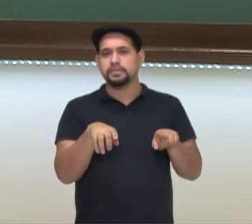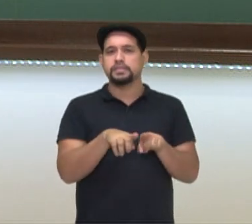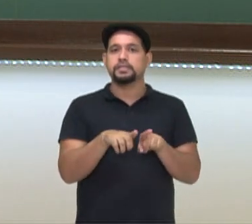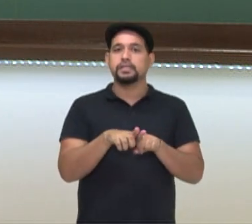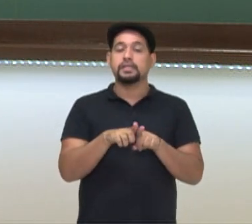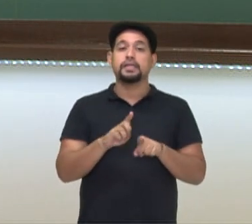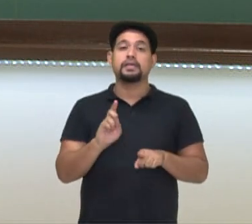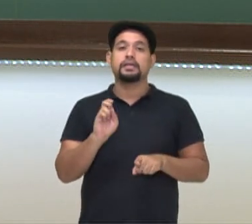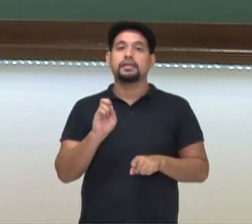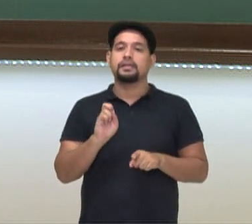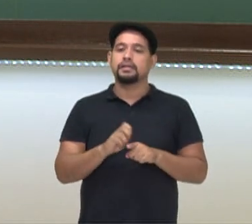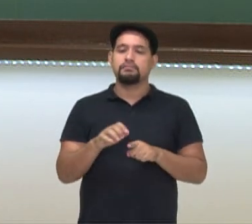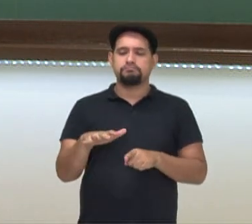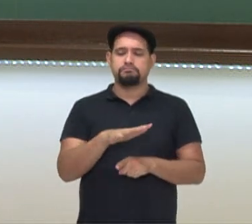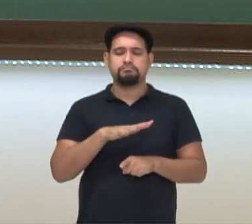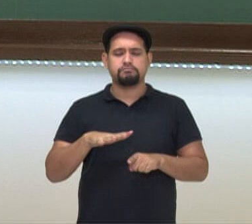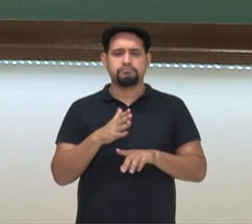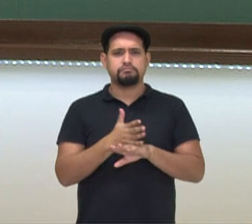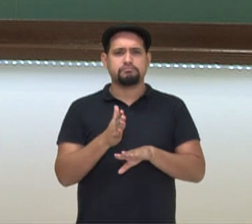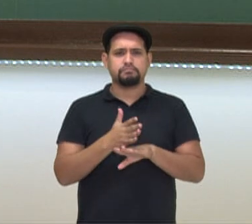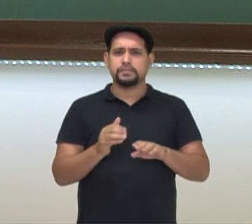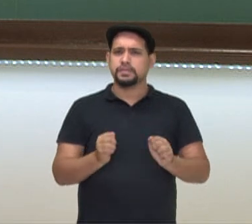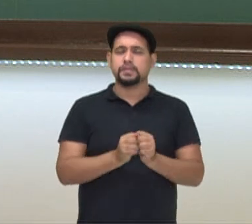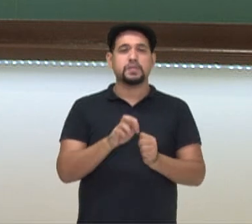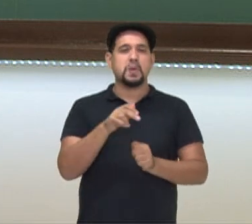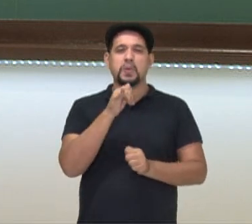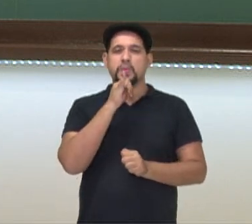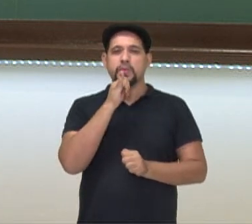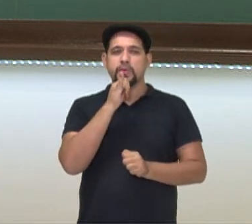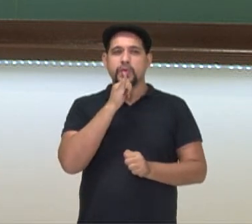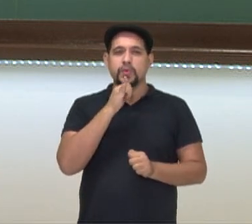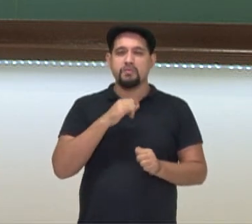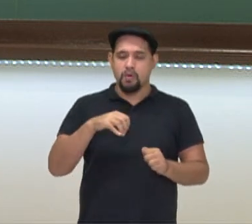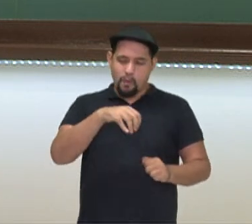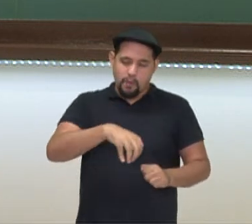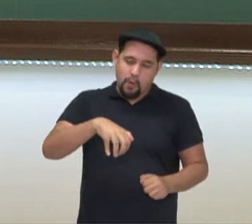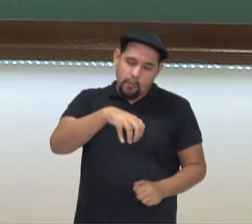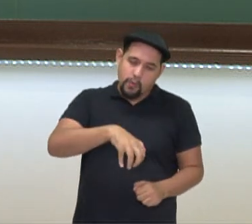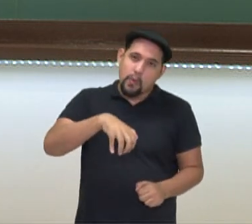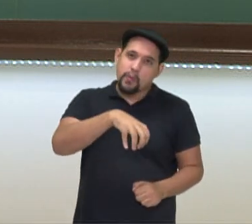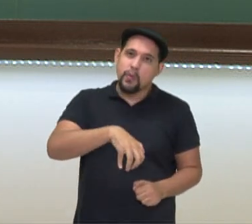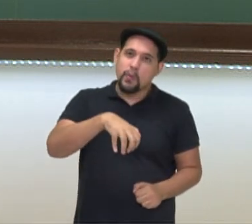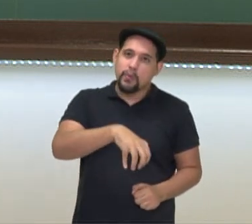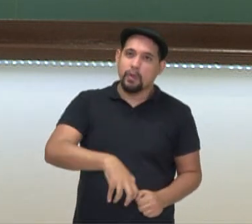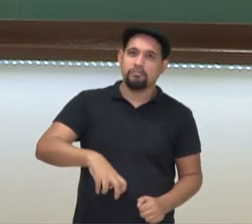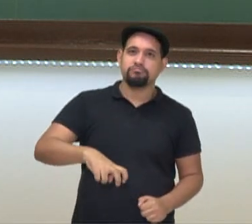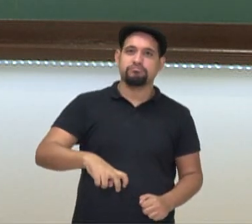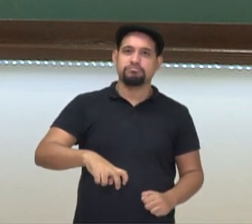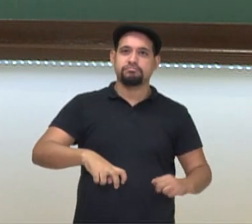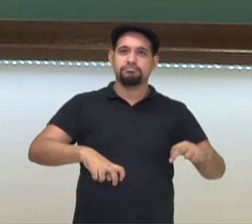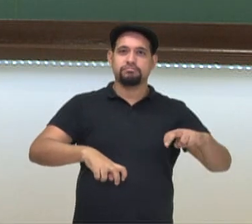e o espaço da encenação ao meio, como se tivesse um buraco ali cavado no chão.